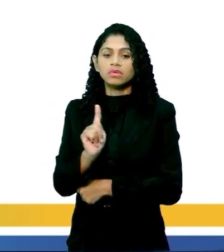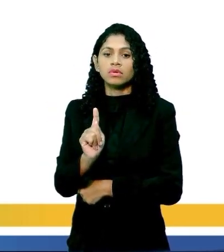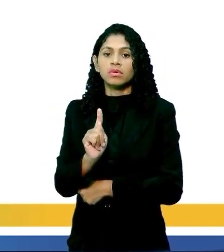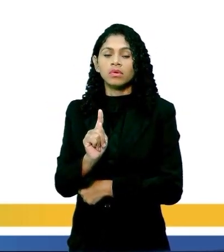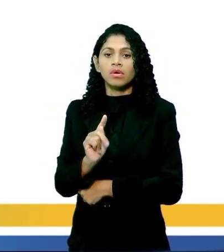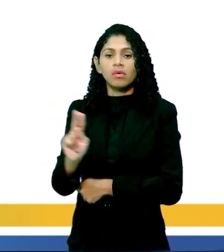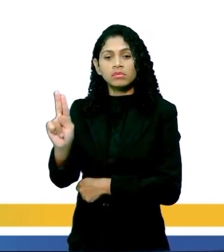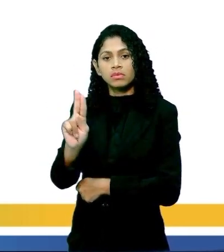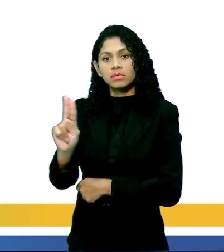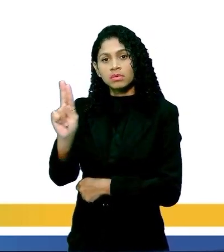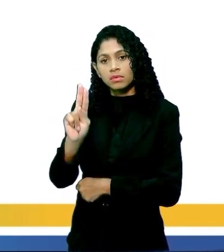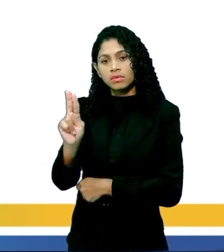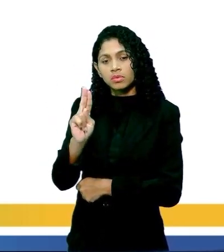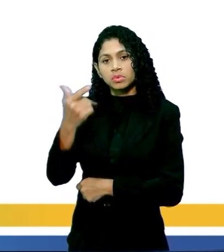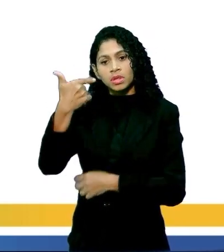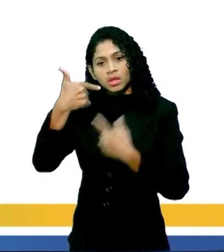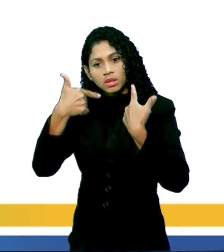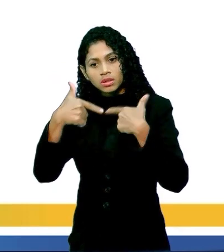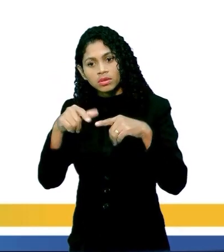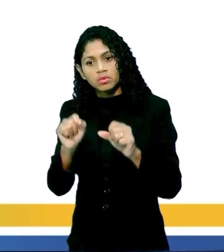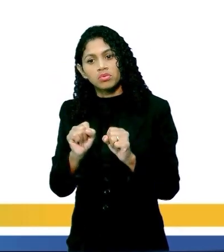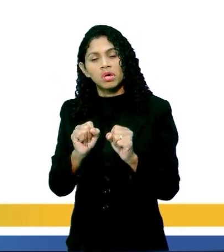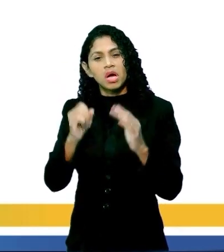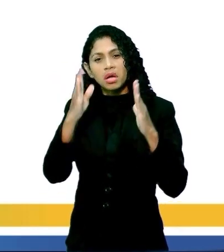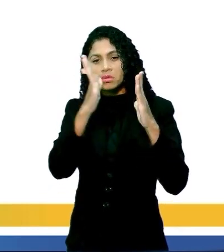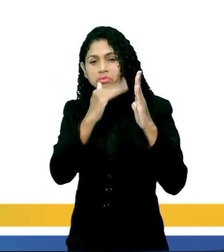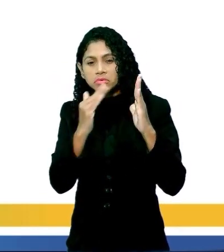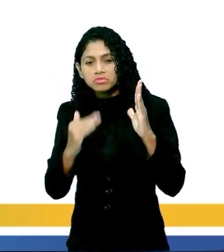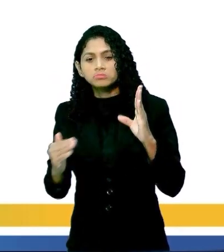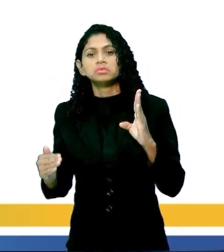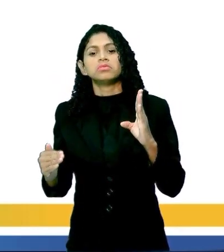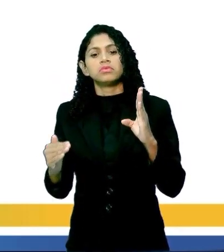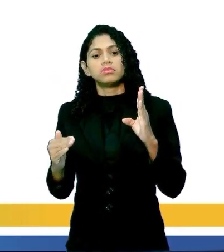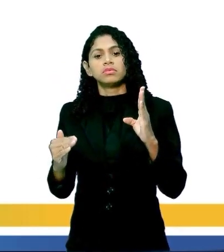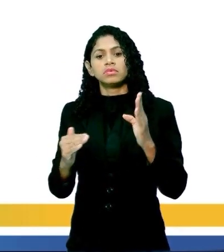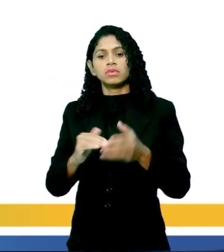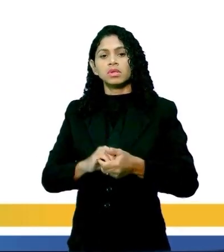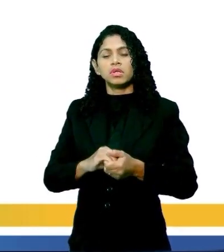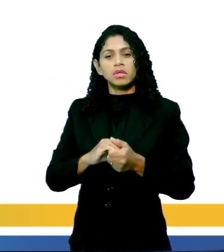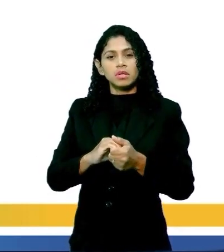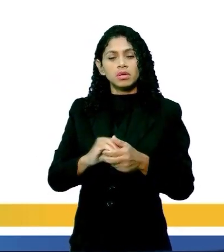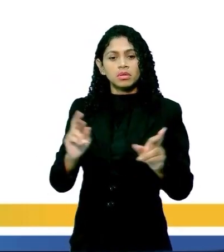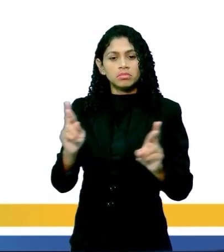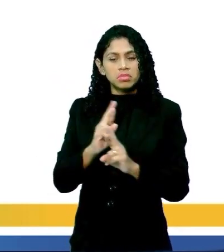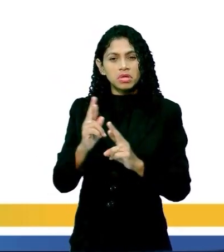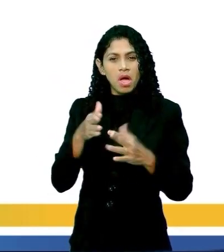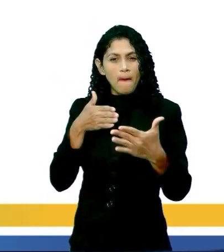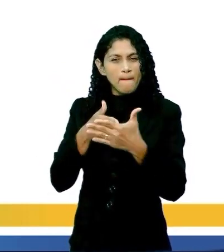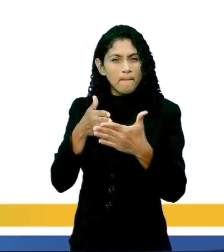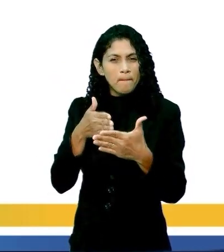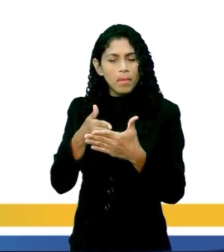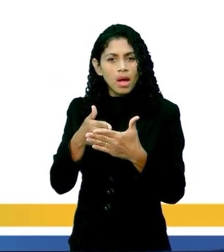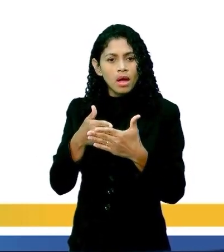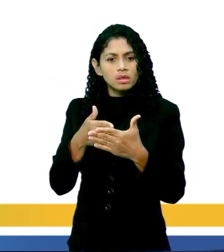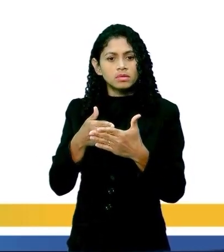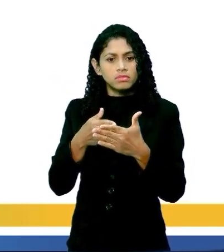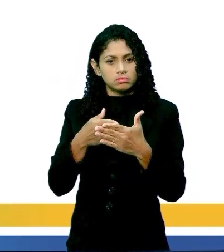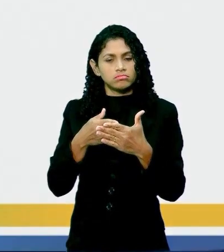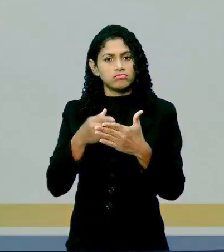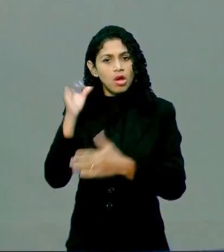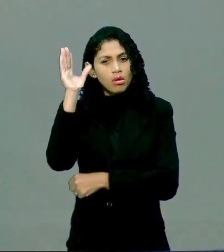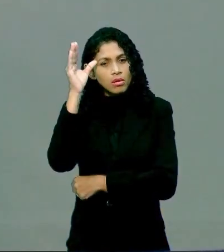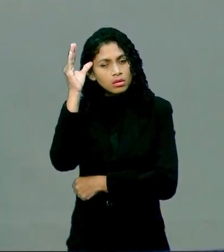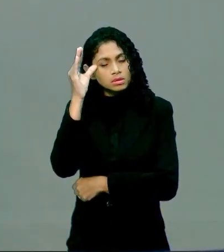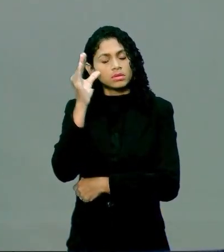recursos estilísticos que possam prejudicar a compreensão do conteúdo do texto. E aí essa